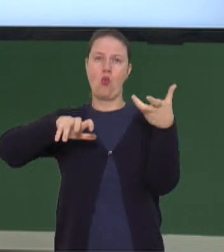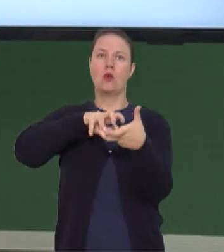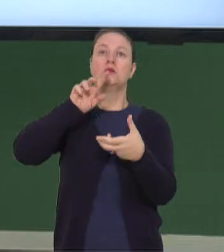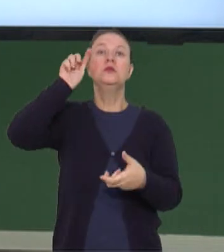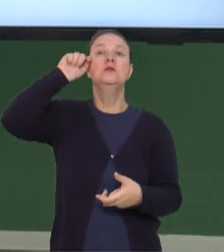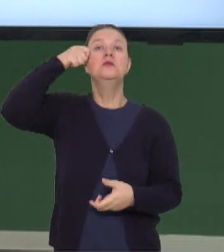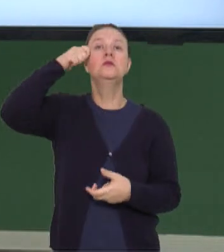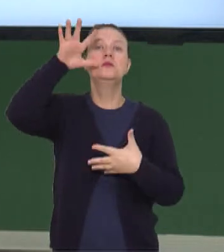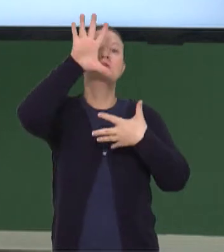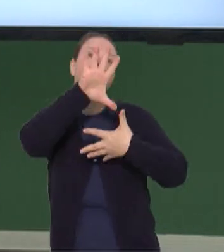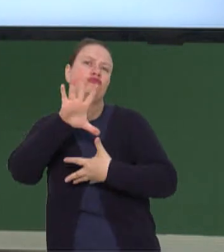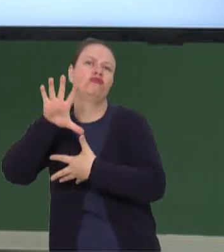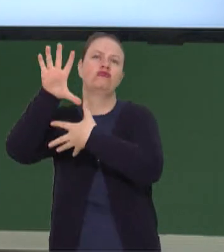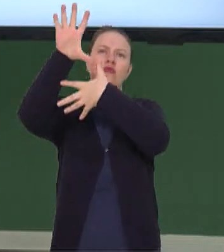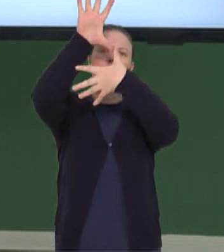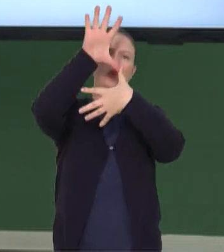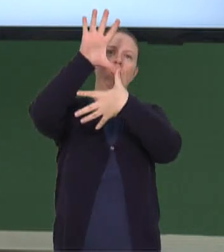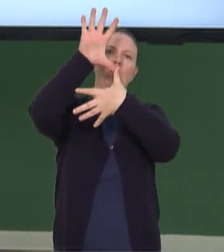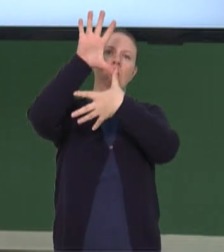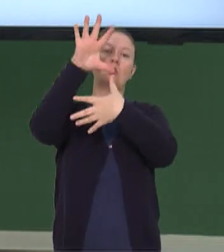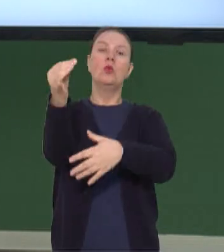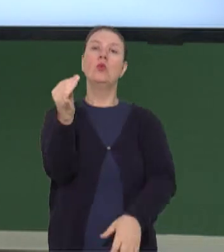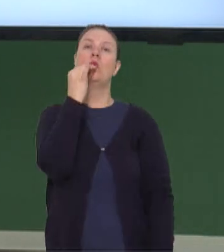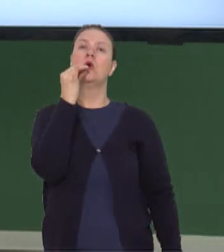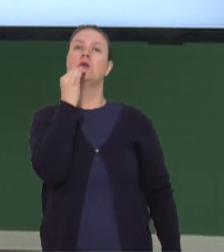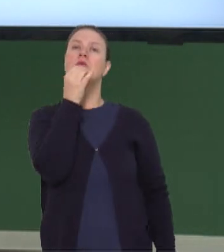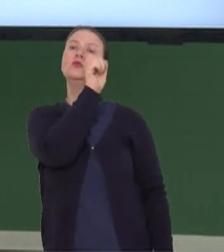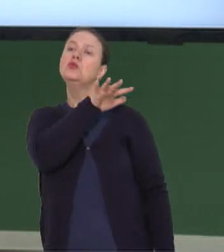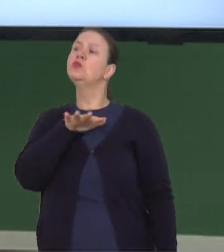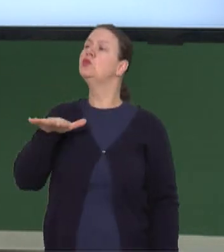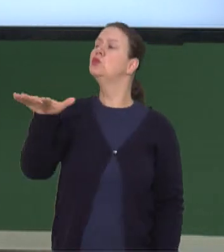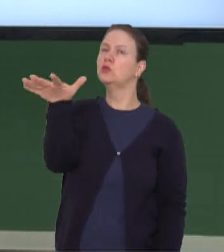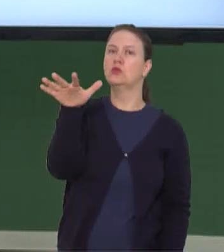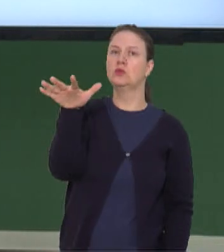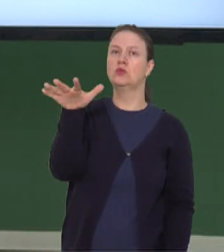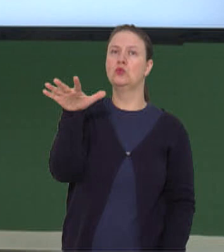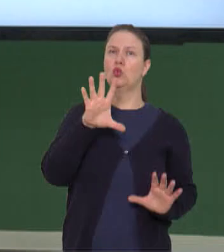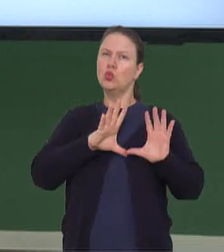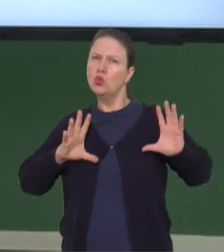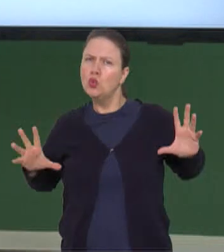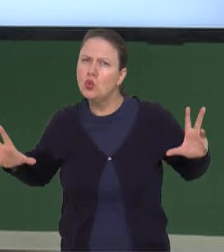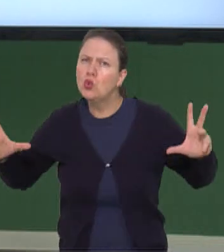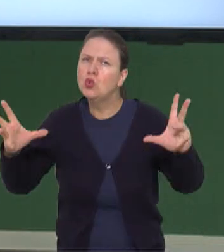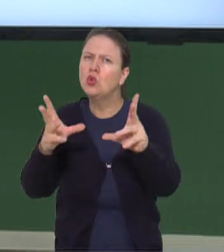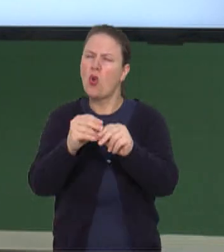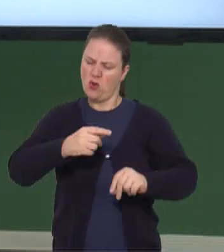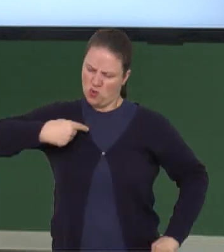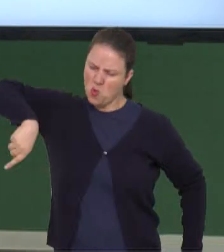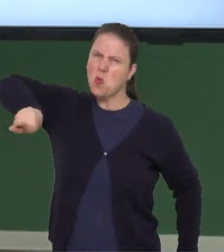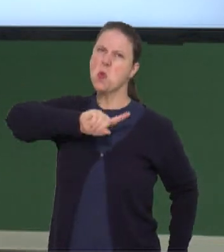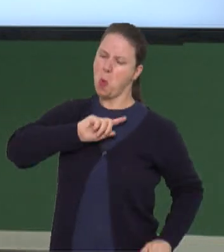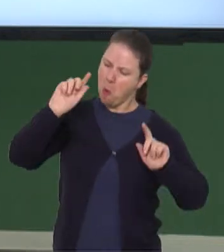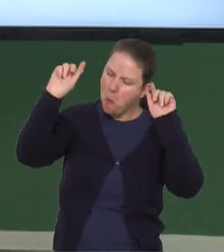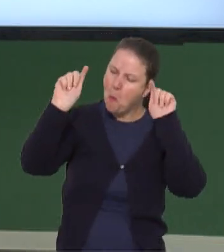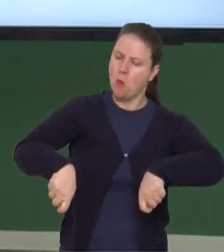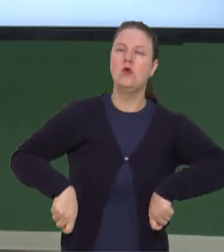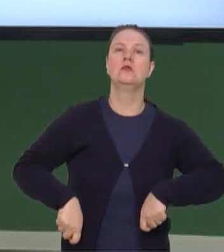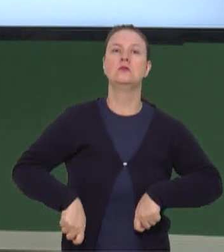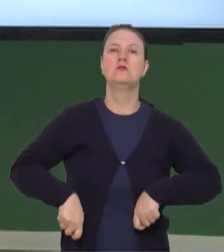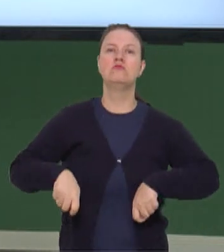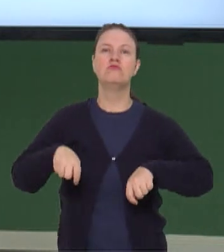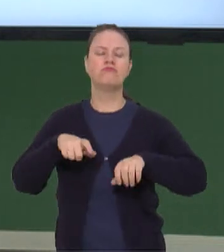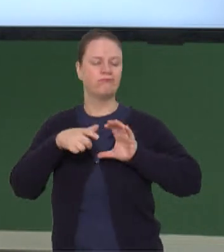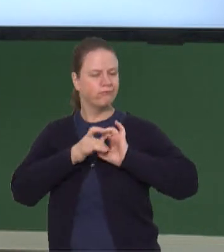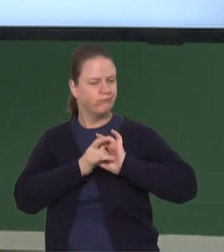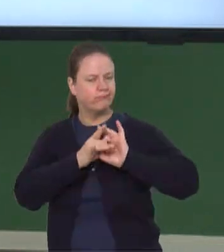vai se tornar um exemplo para os outros escravizados, né, de nós podemos alcançar a nossa liberdade. Então ele vai ser